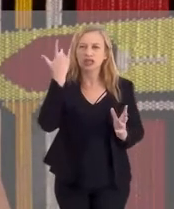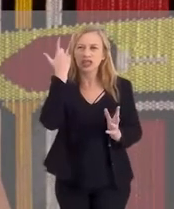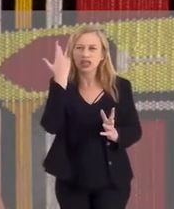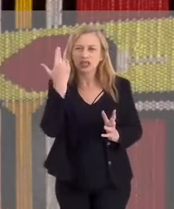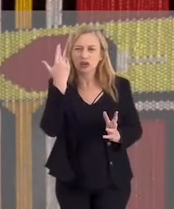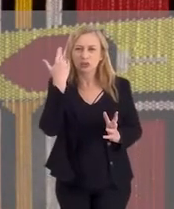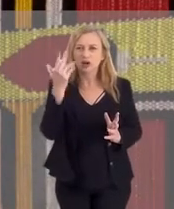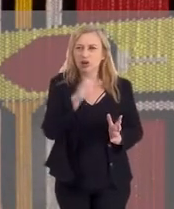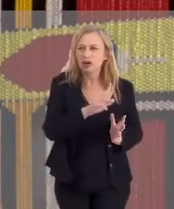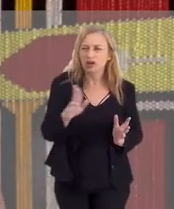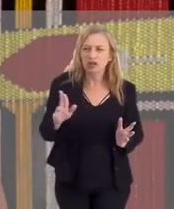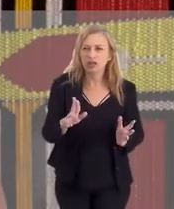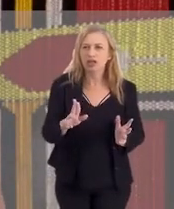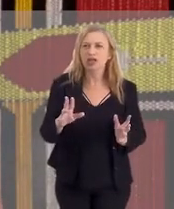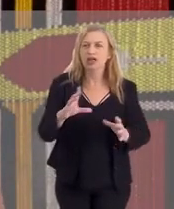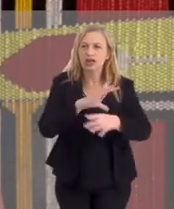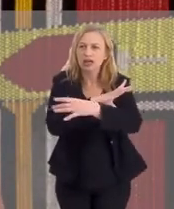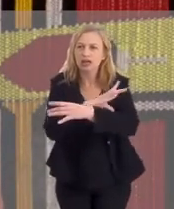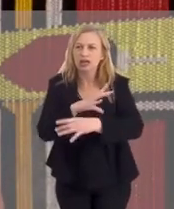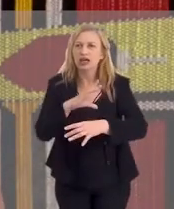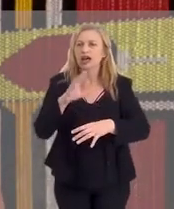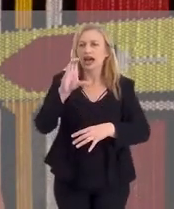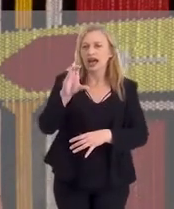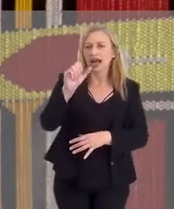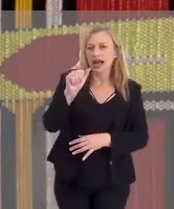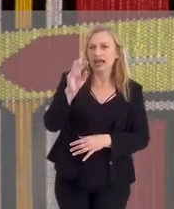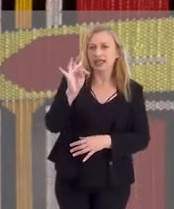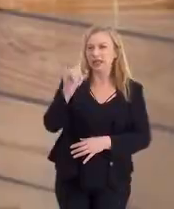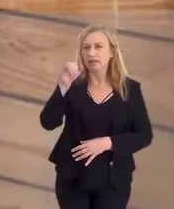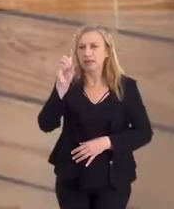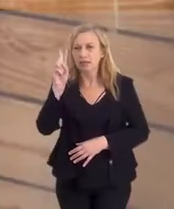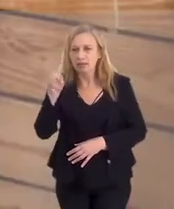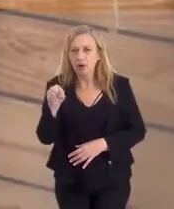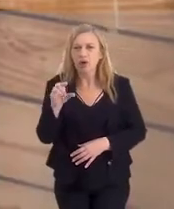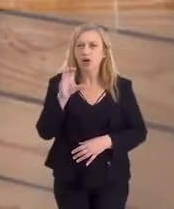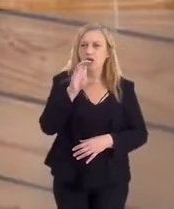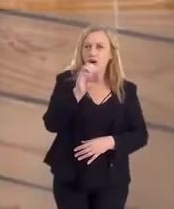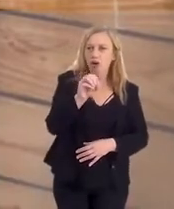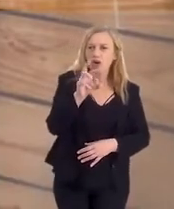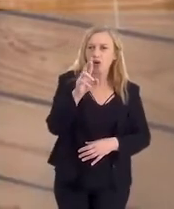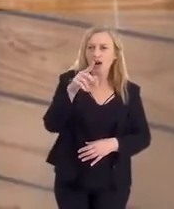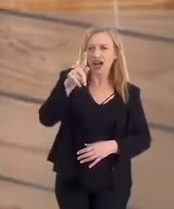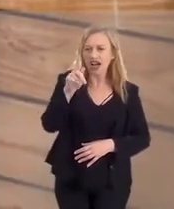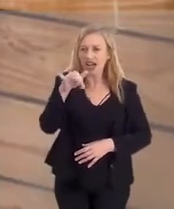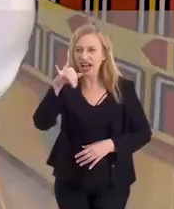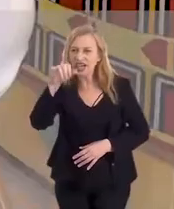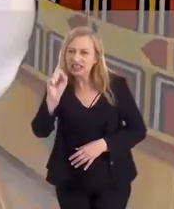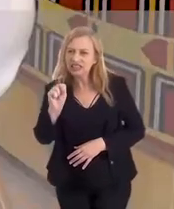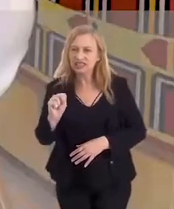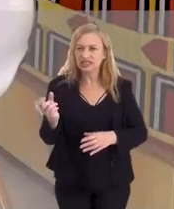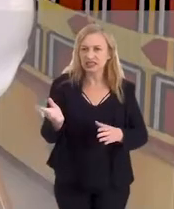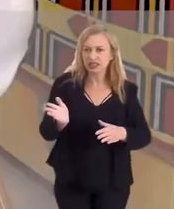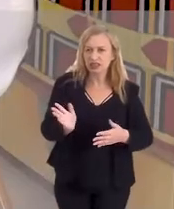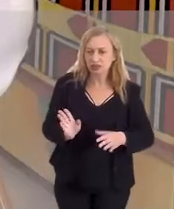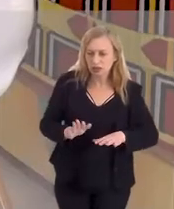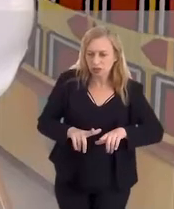mundial, né? Ogã, né? É. Então, no catimbó também são ogãs. Então, os ogãs ficam sentados no chão.